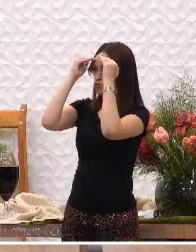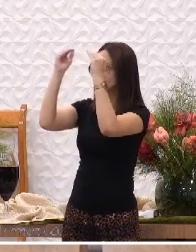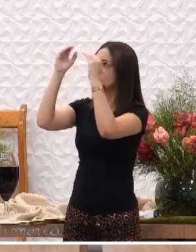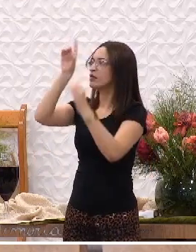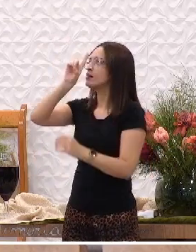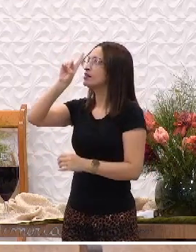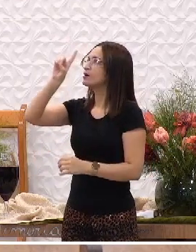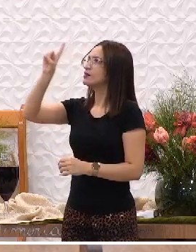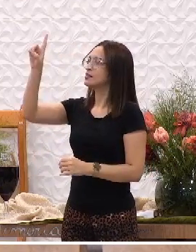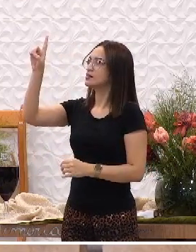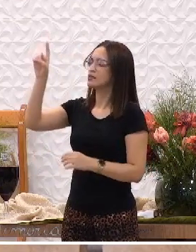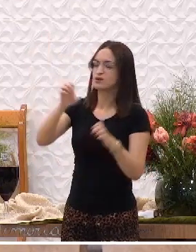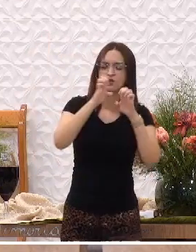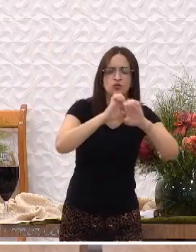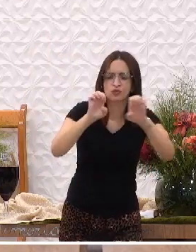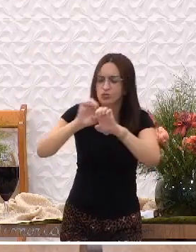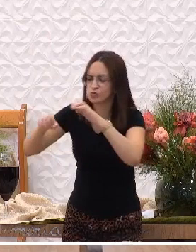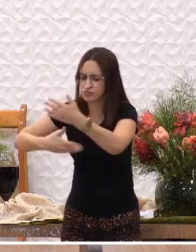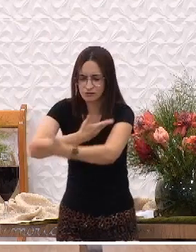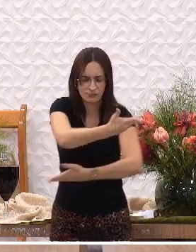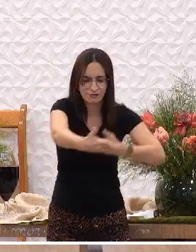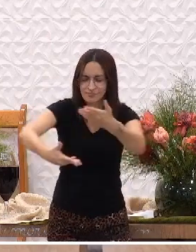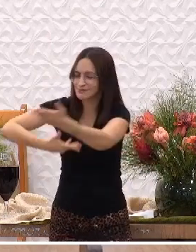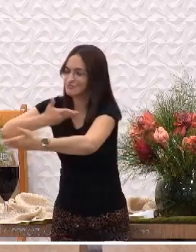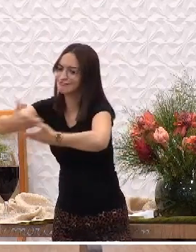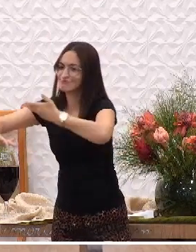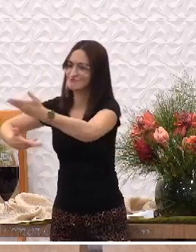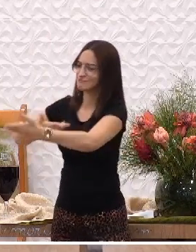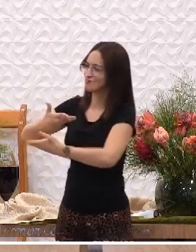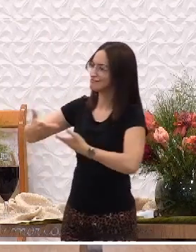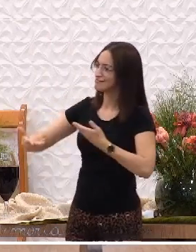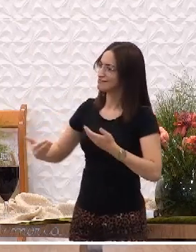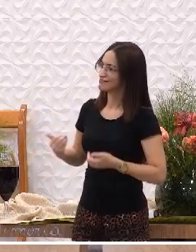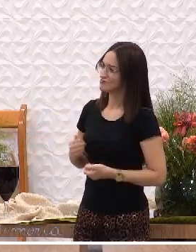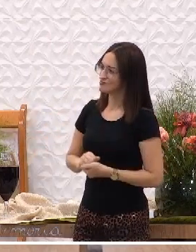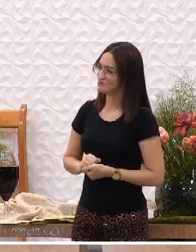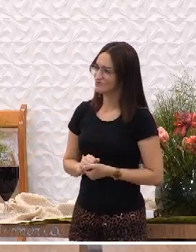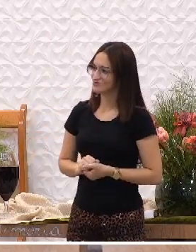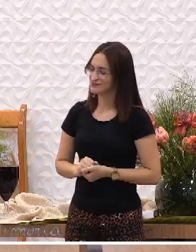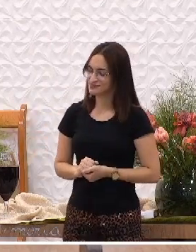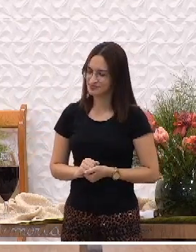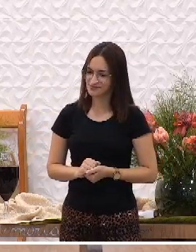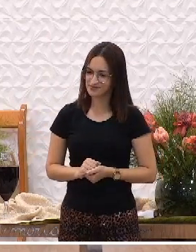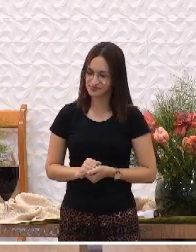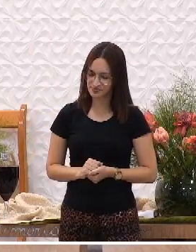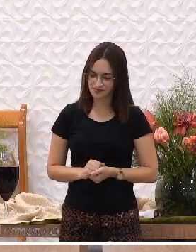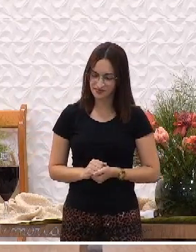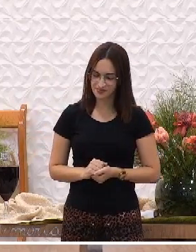nutrir o seu amor e comunhão uns para com os outros, e para distingui-los dos que estão fora.